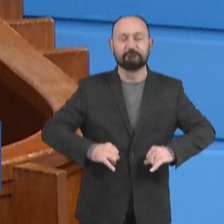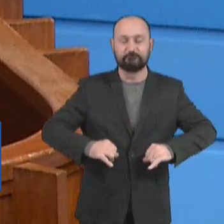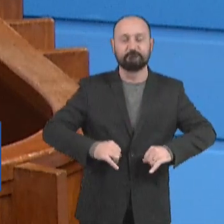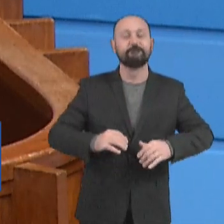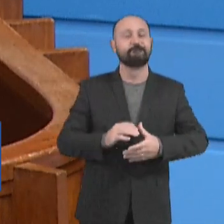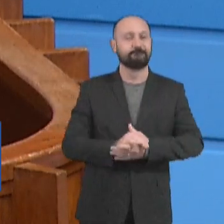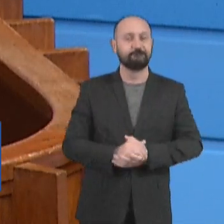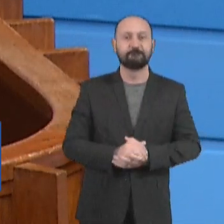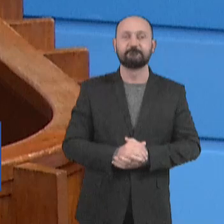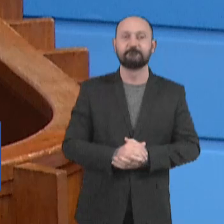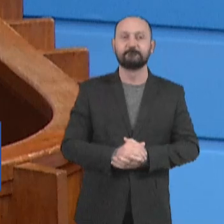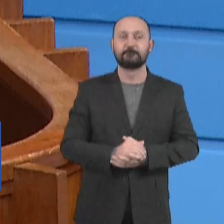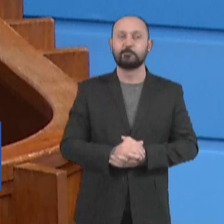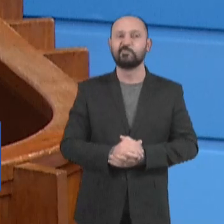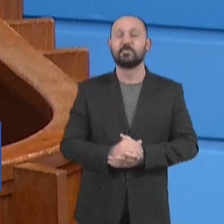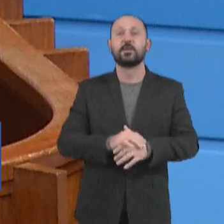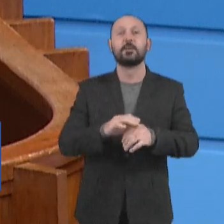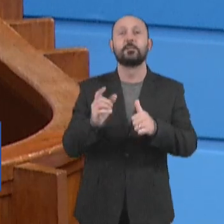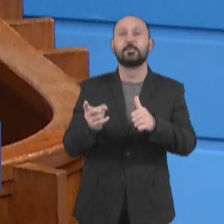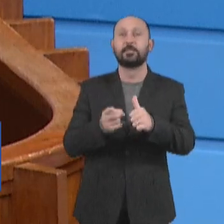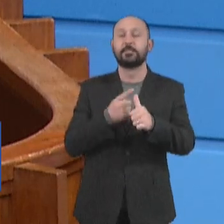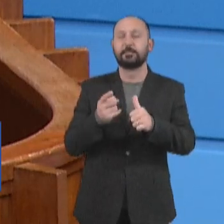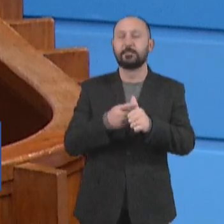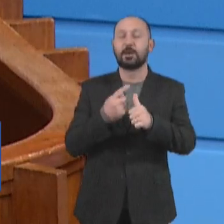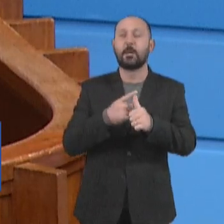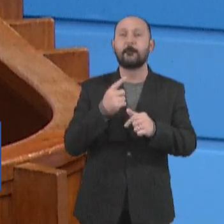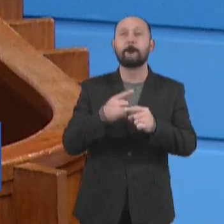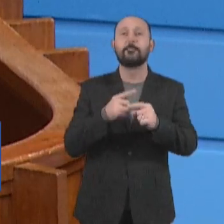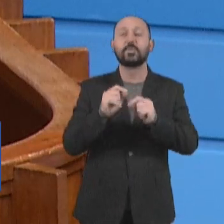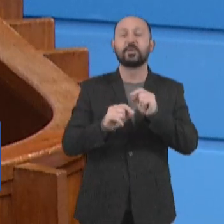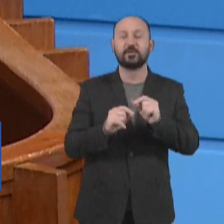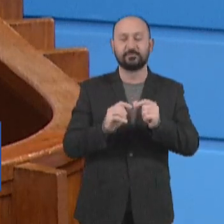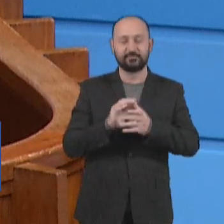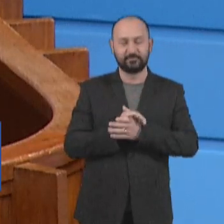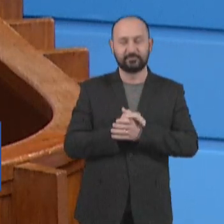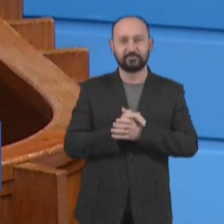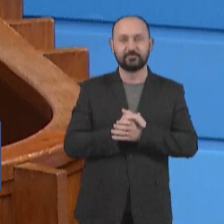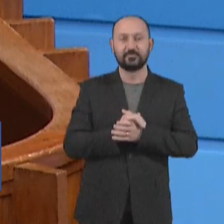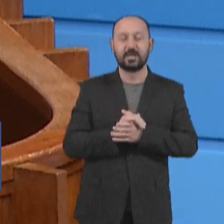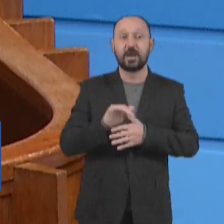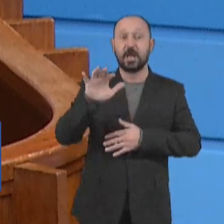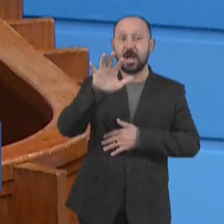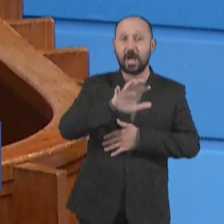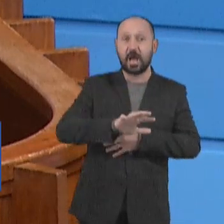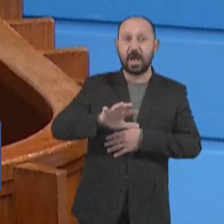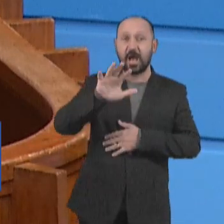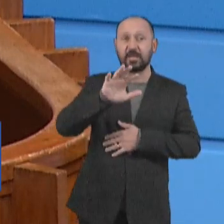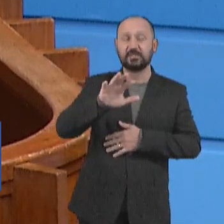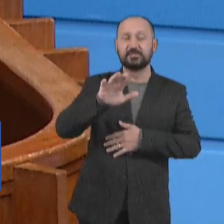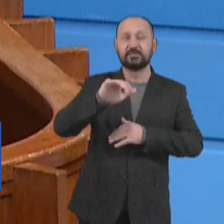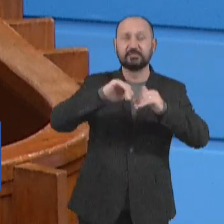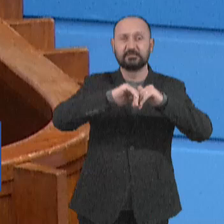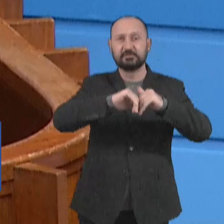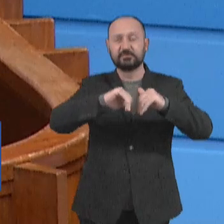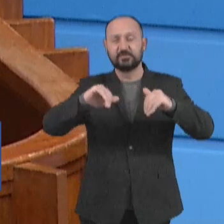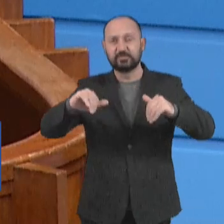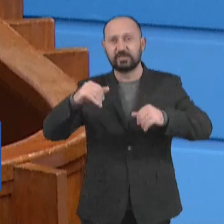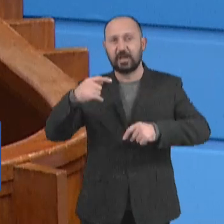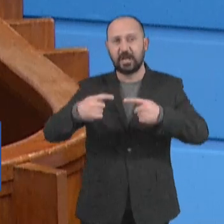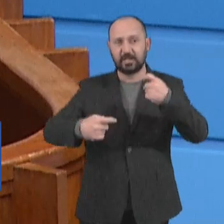poderia sofrer. Primeiro, porque era uma região secundária em relação à